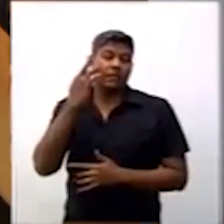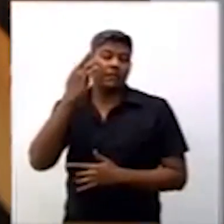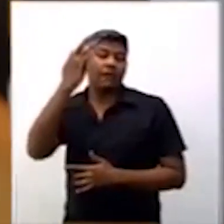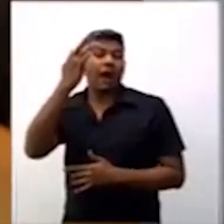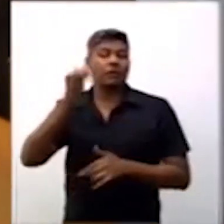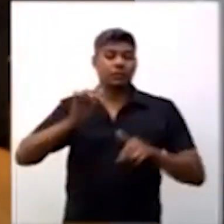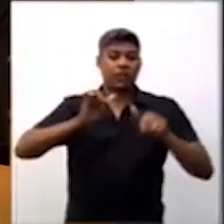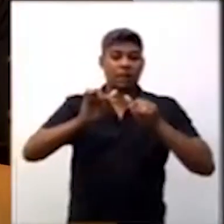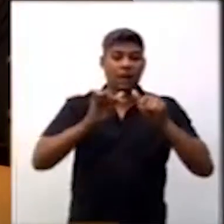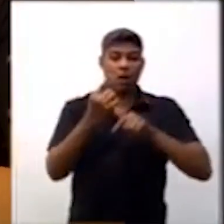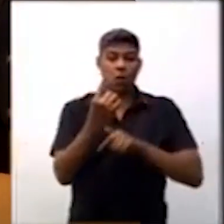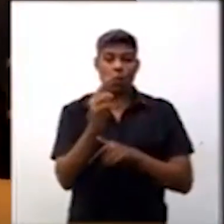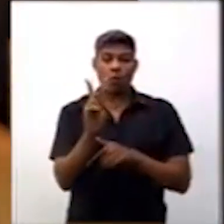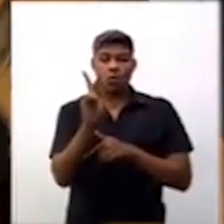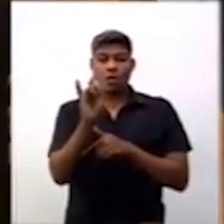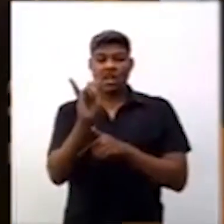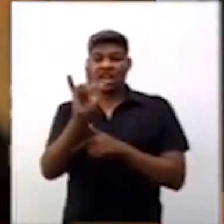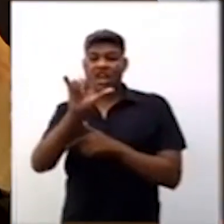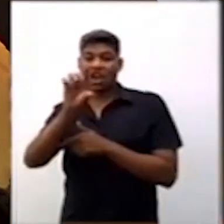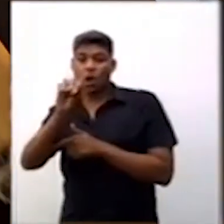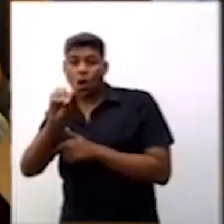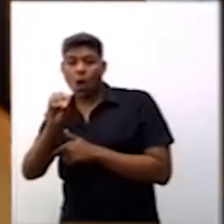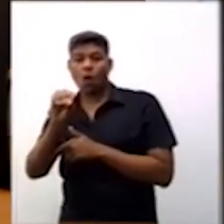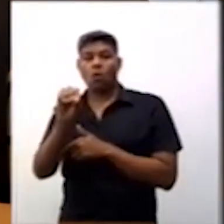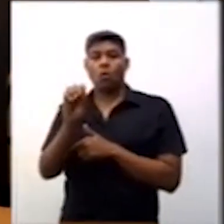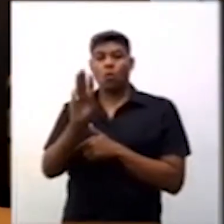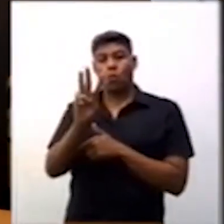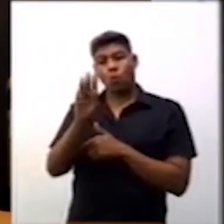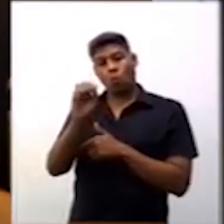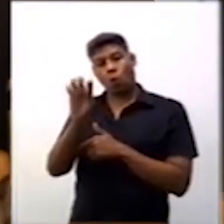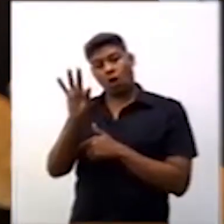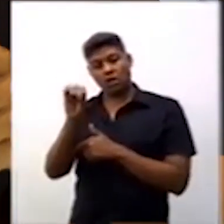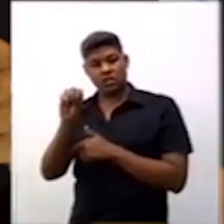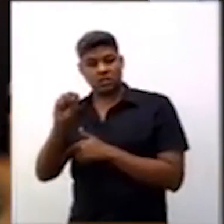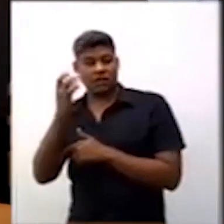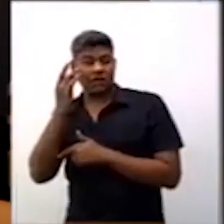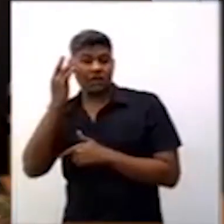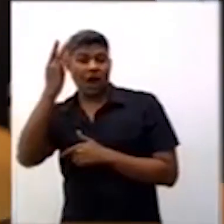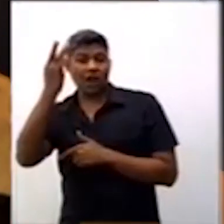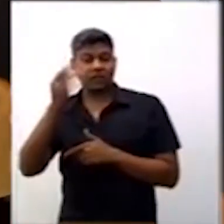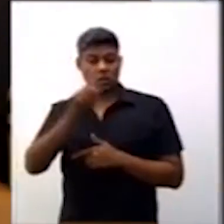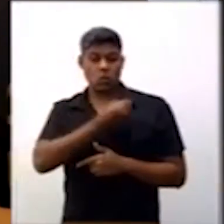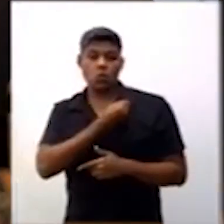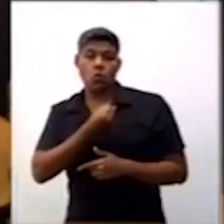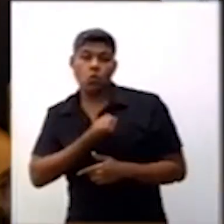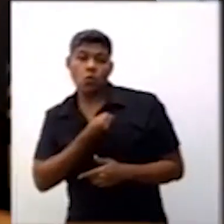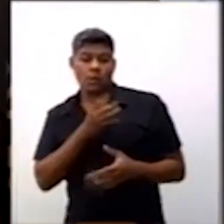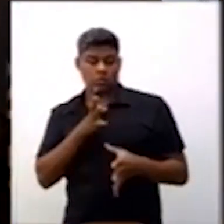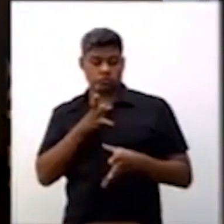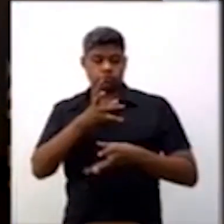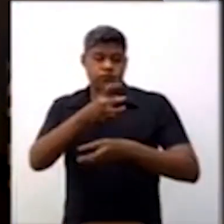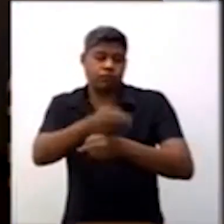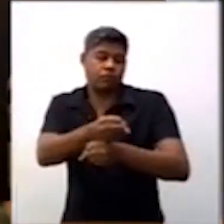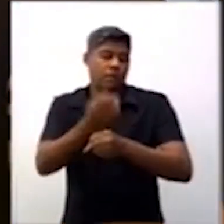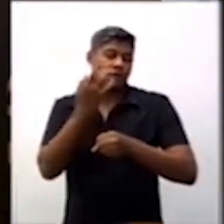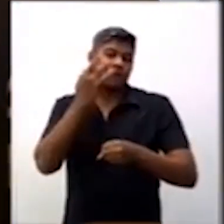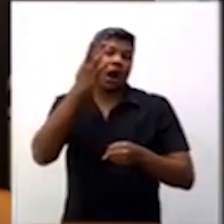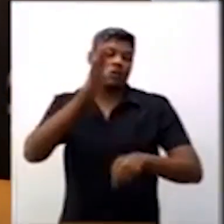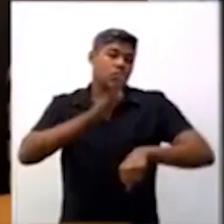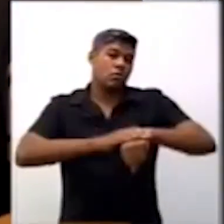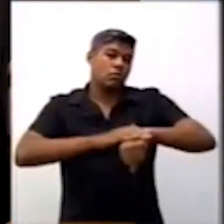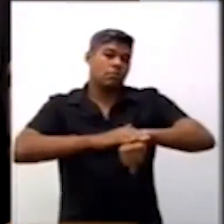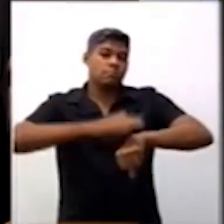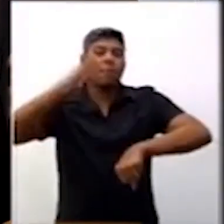1 kW do que 1000 watts, em termos de número, em termos de conta, em termos de cálculo. Inclusive